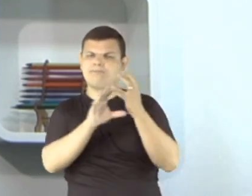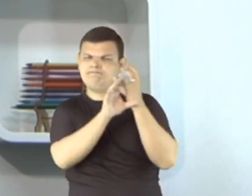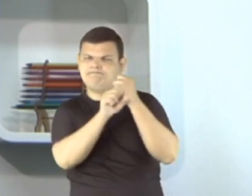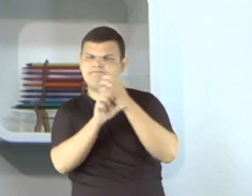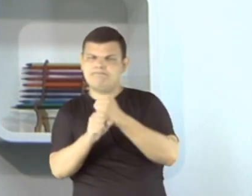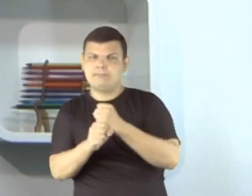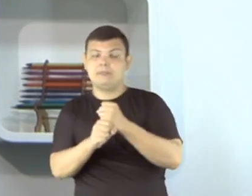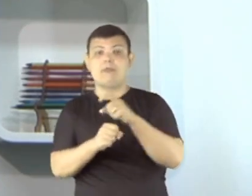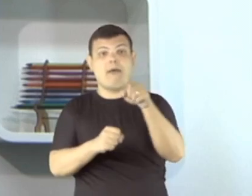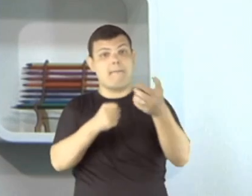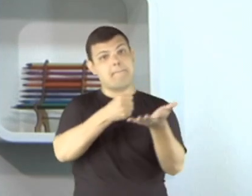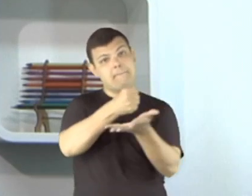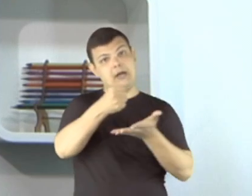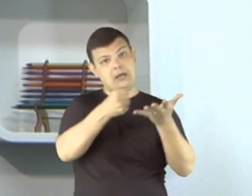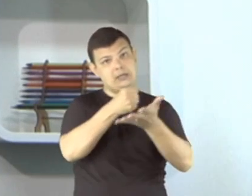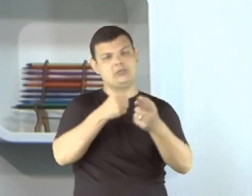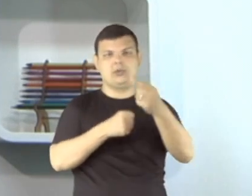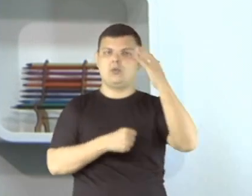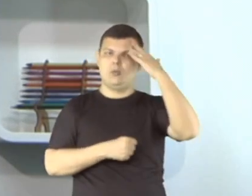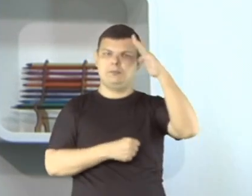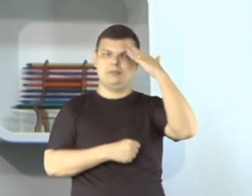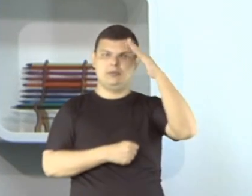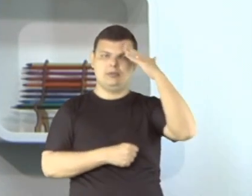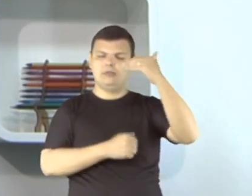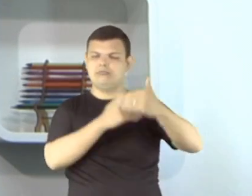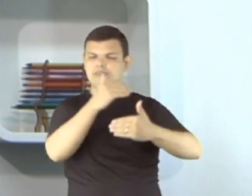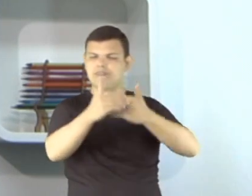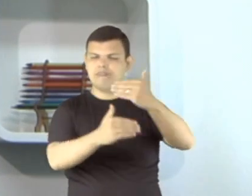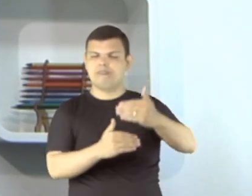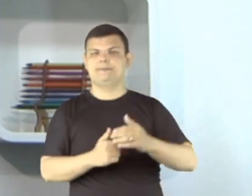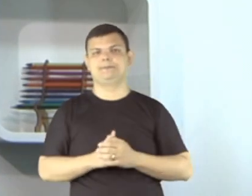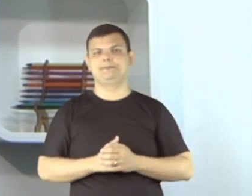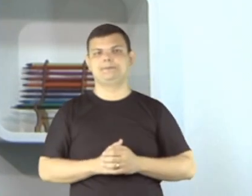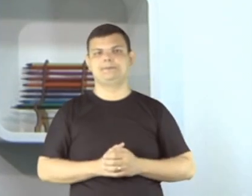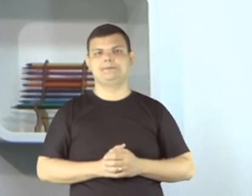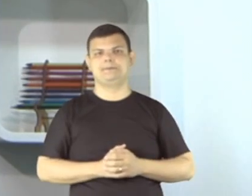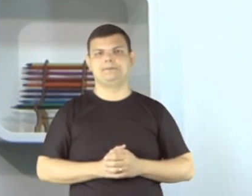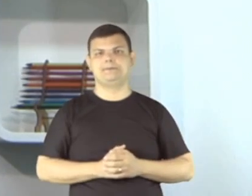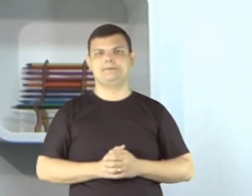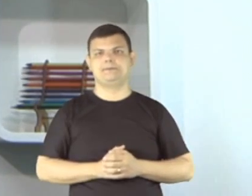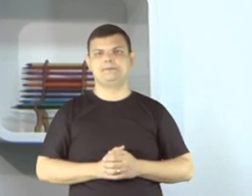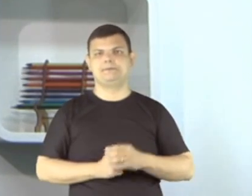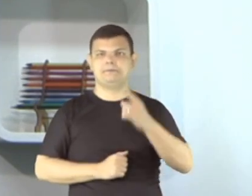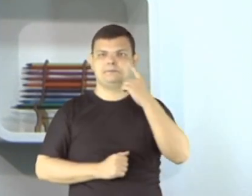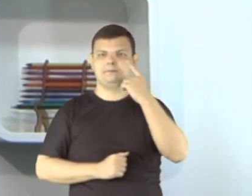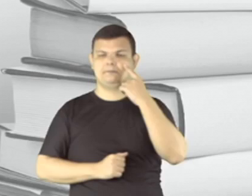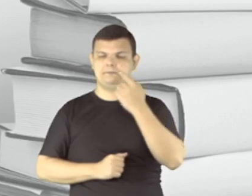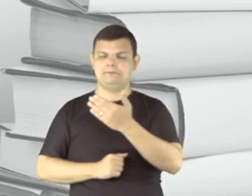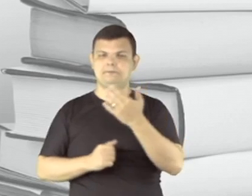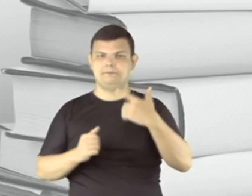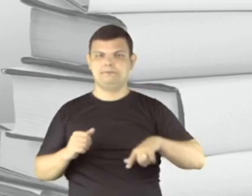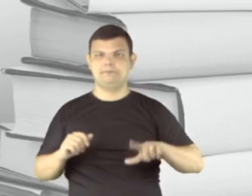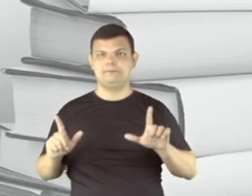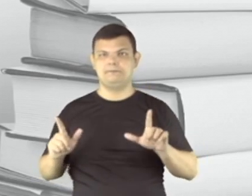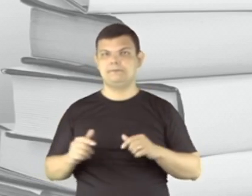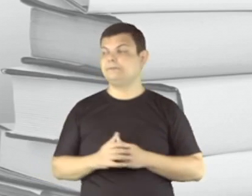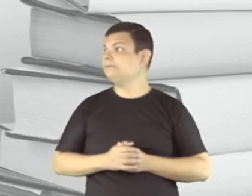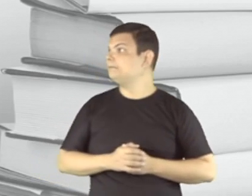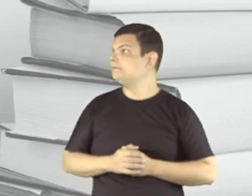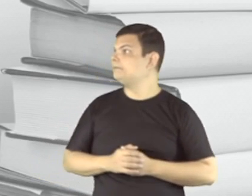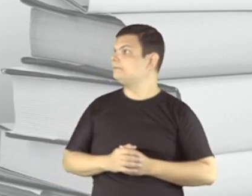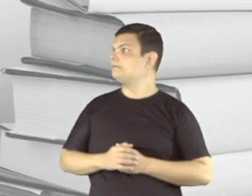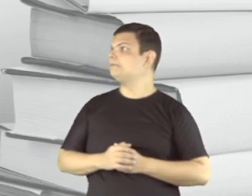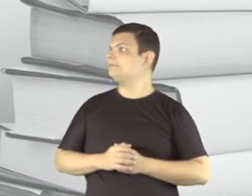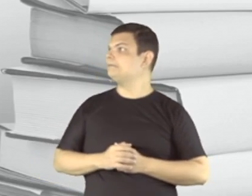base para que a gente possa compreender os nossos problemas com relação a isso. Vamos voltar para o nosso slide aqui. Olha